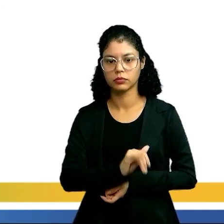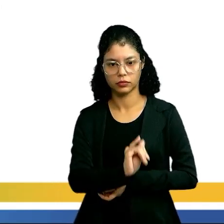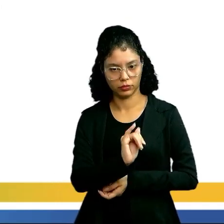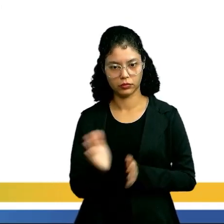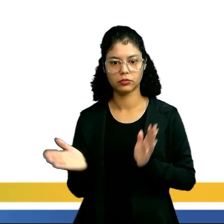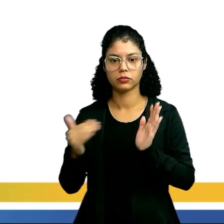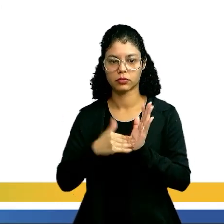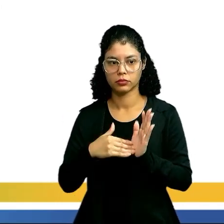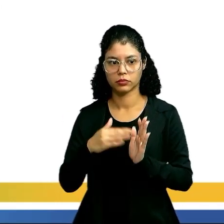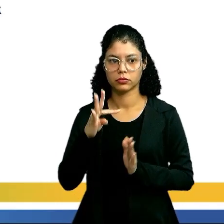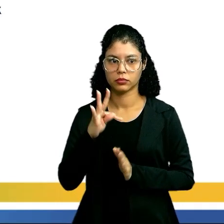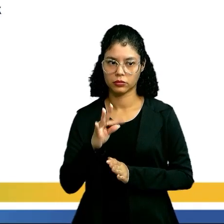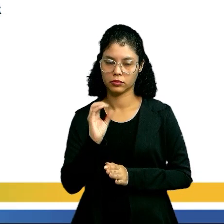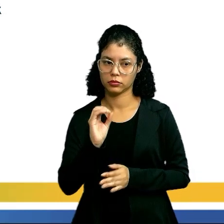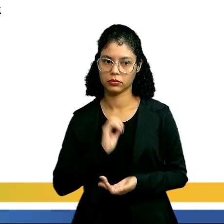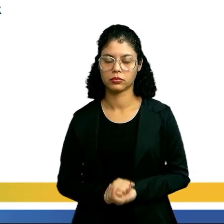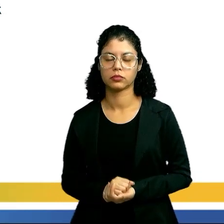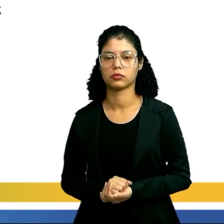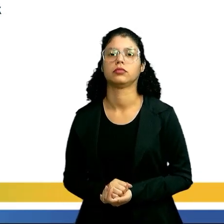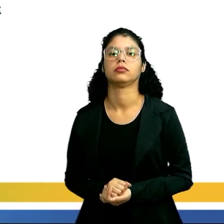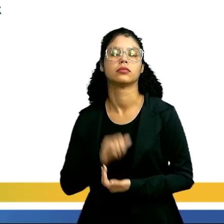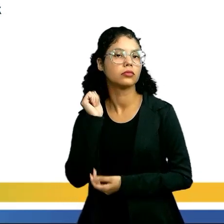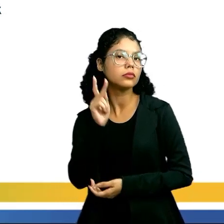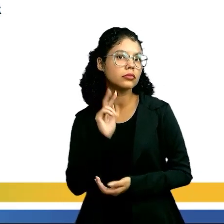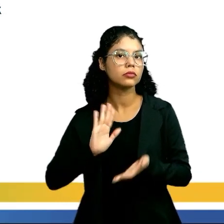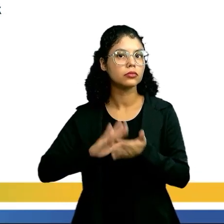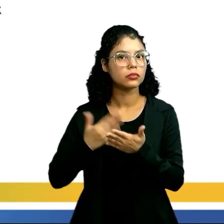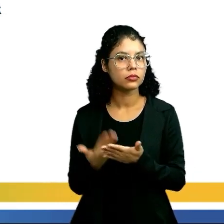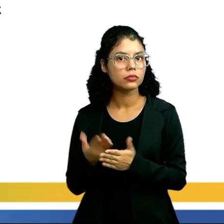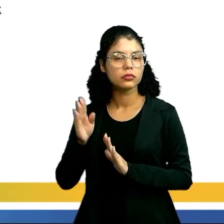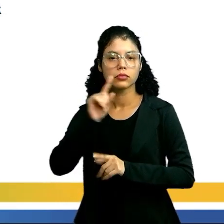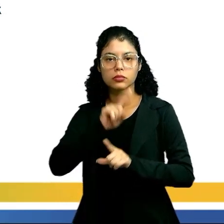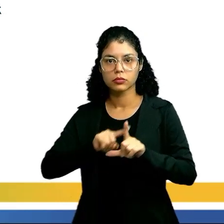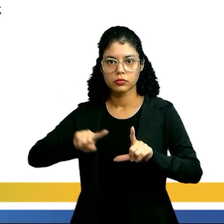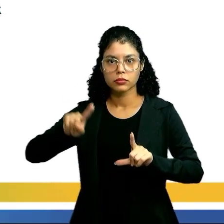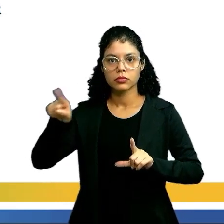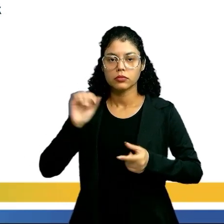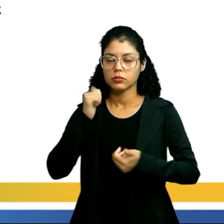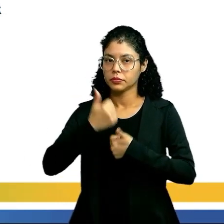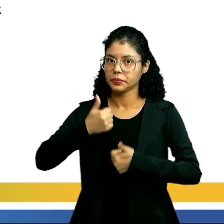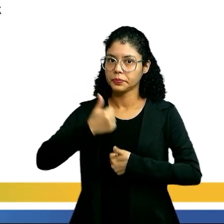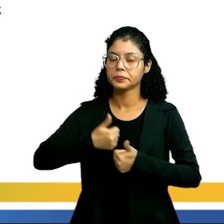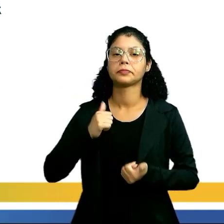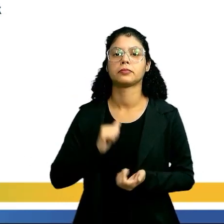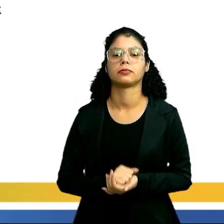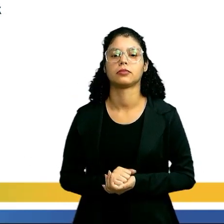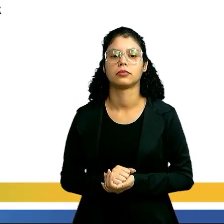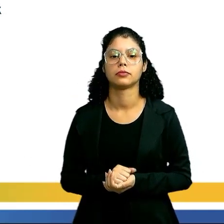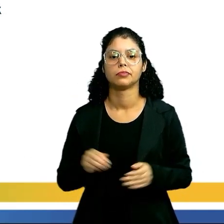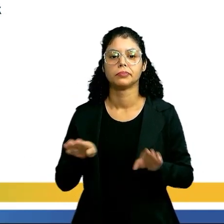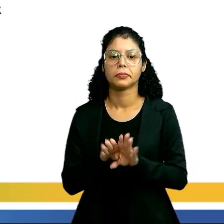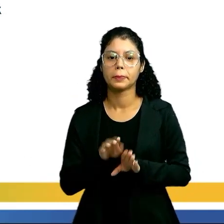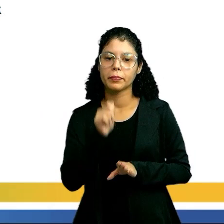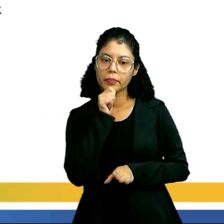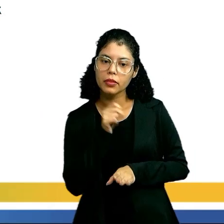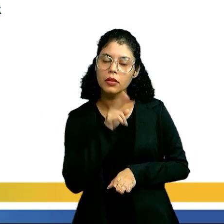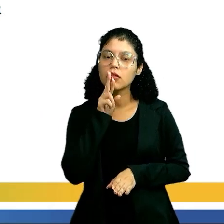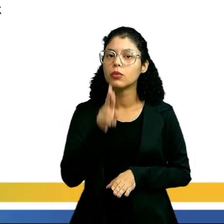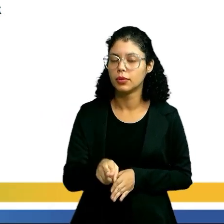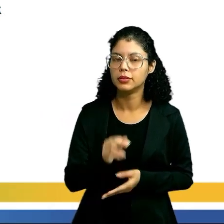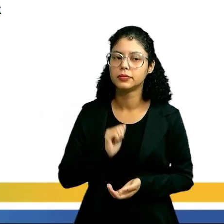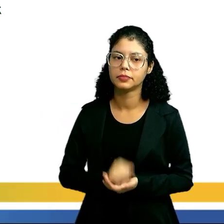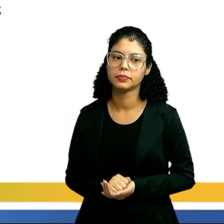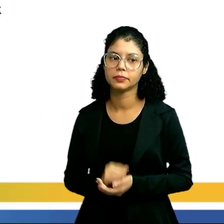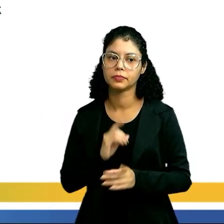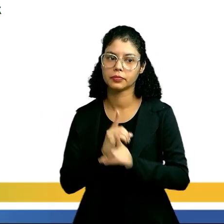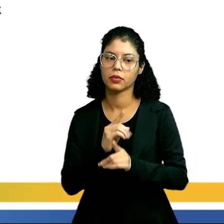para t igual a zero. Ok? Interpretação do gráfico. Vamos fazer a substituição, faz o cálculo, a conta.